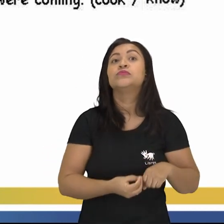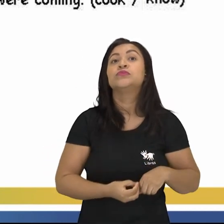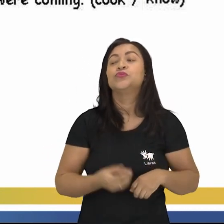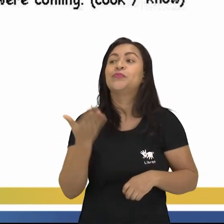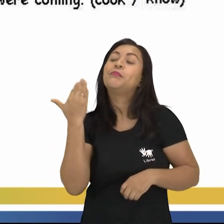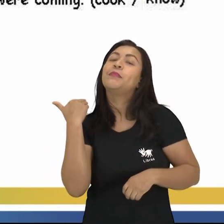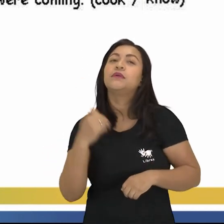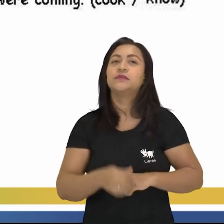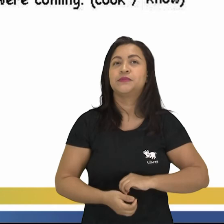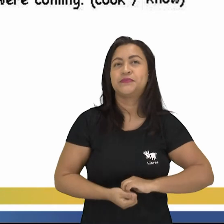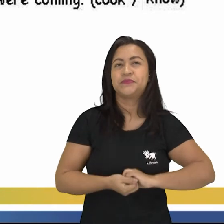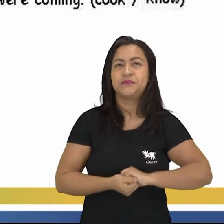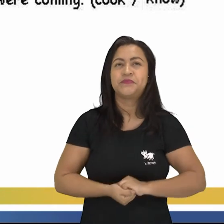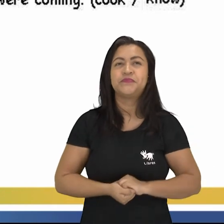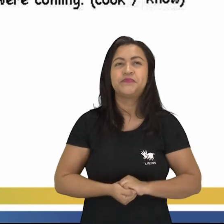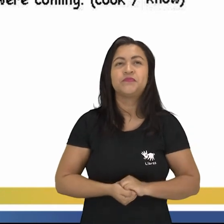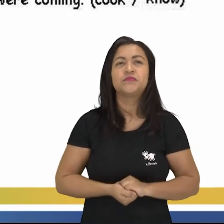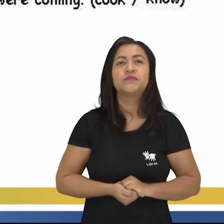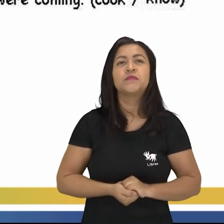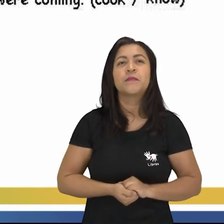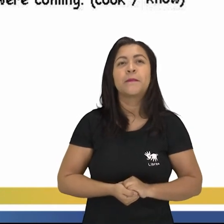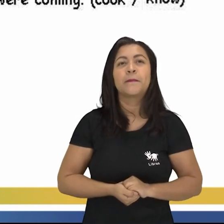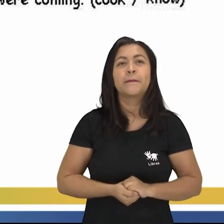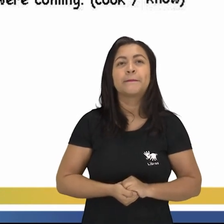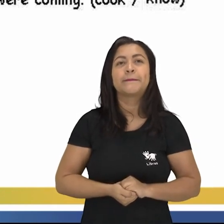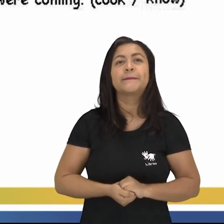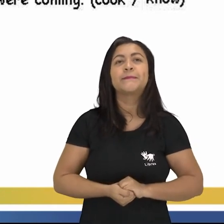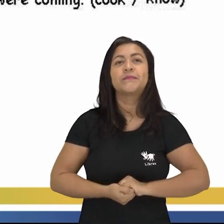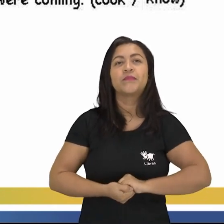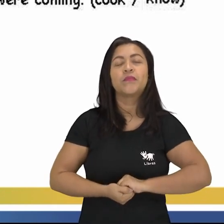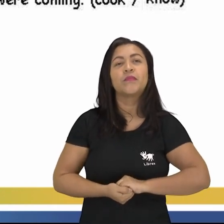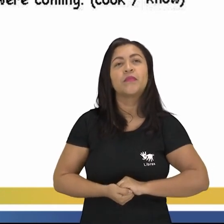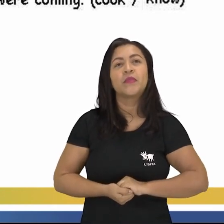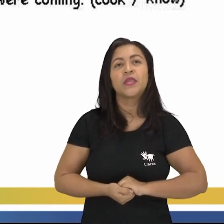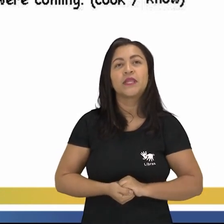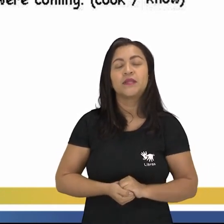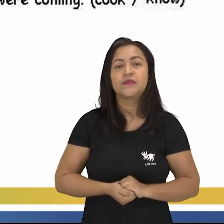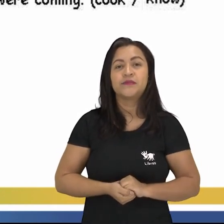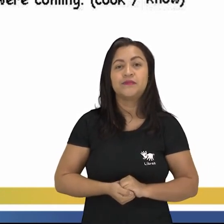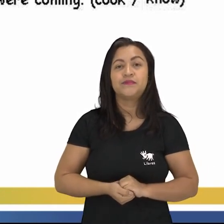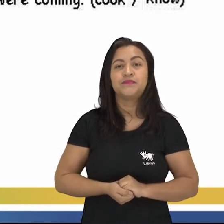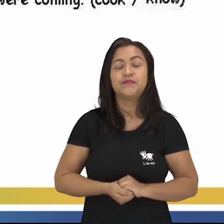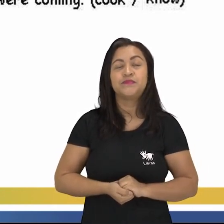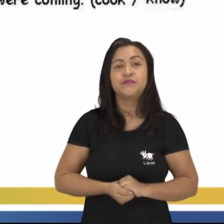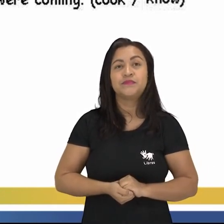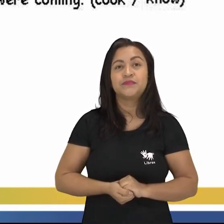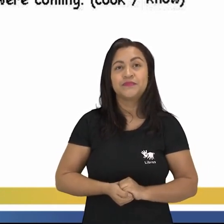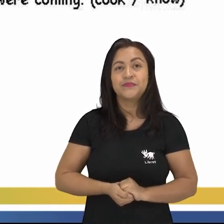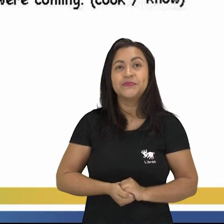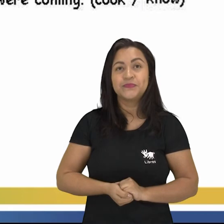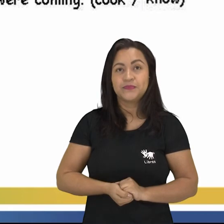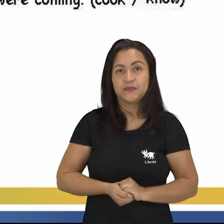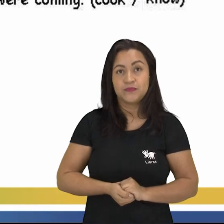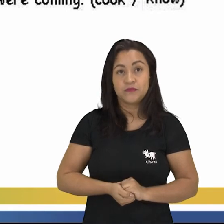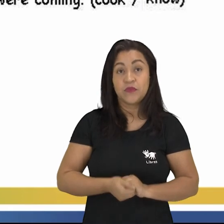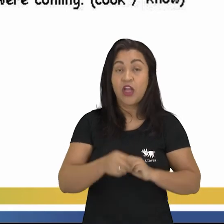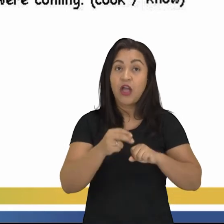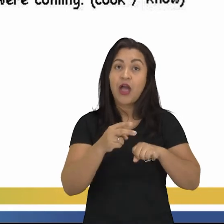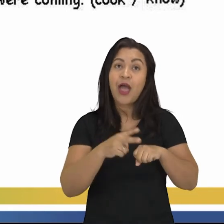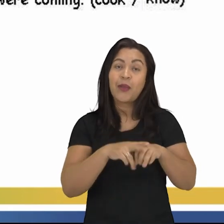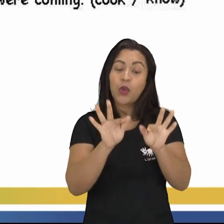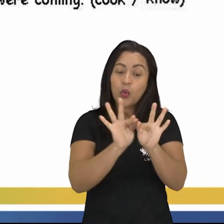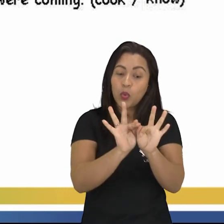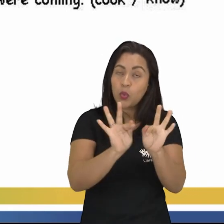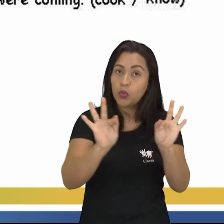Bora montar. We would have gone to the beach if the weather, aqui é a minha oração condicional, vou usar o